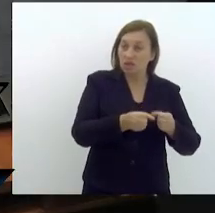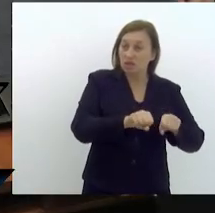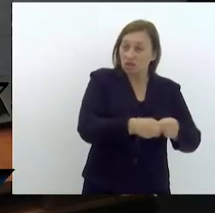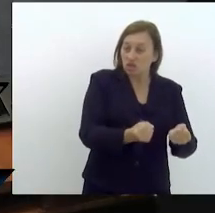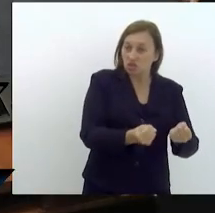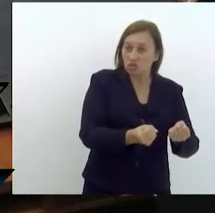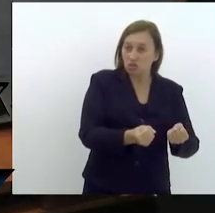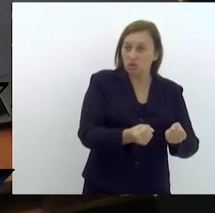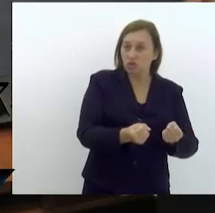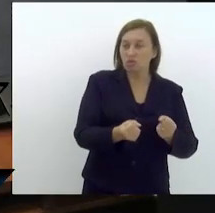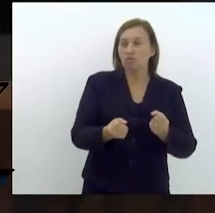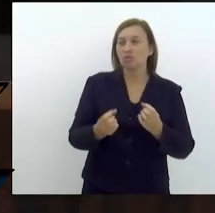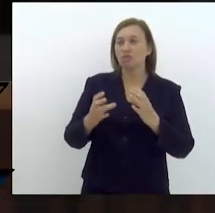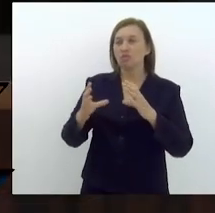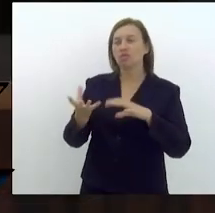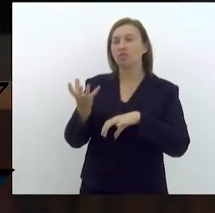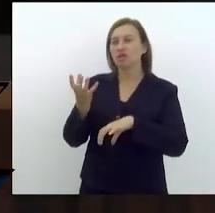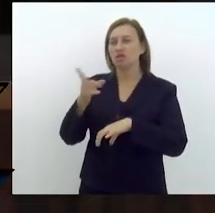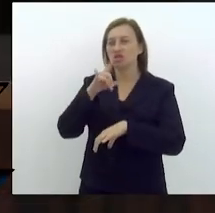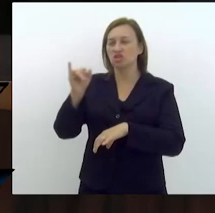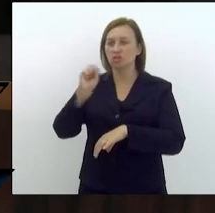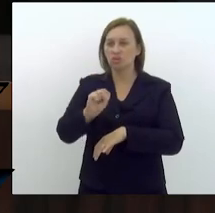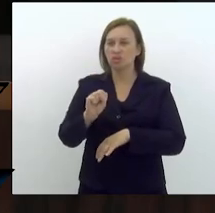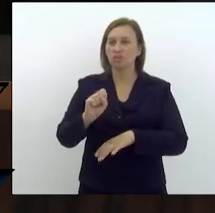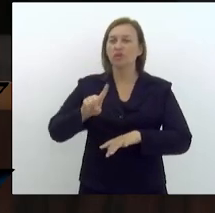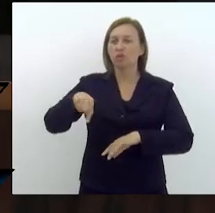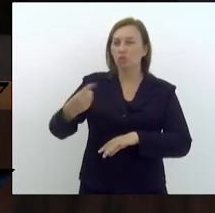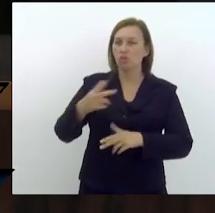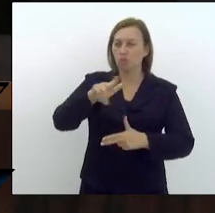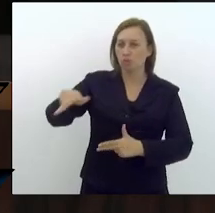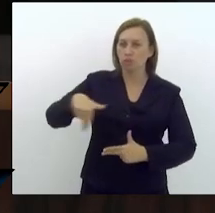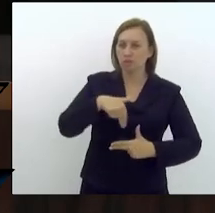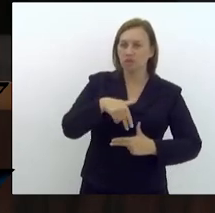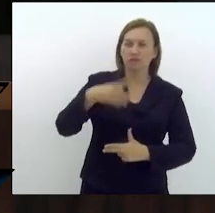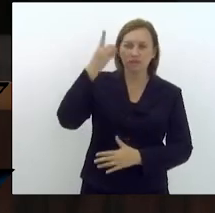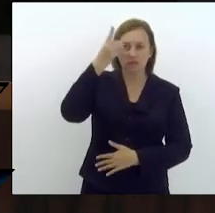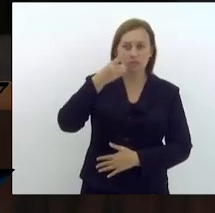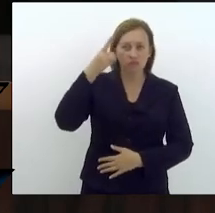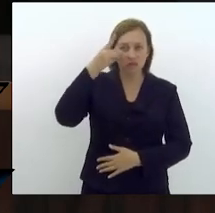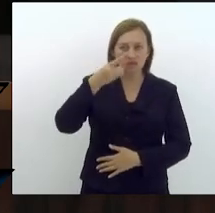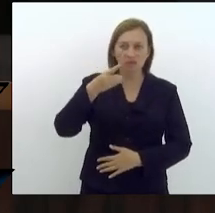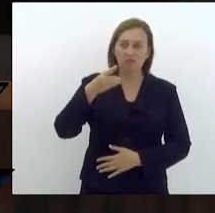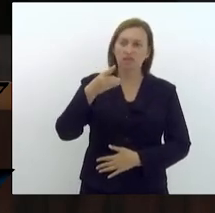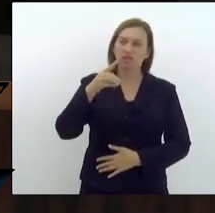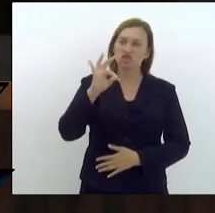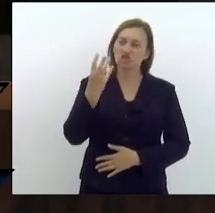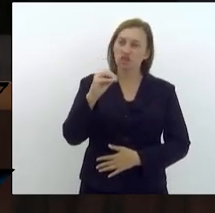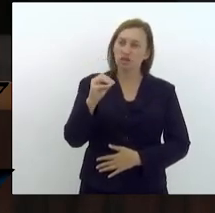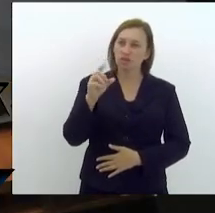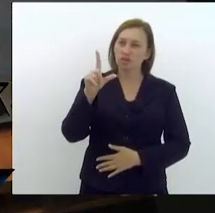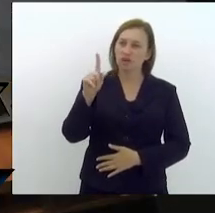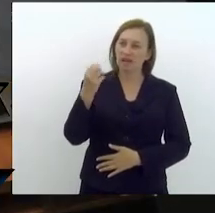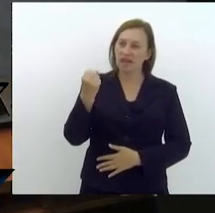Presidente é o nome Deputado Thiago Gagliasso